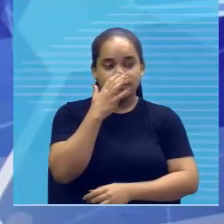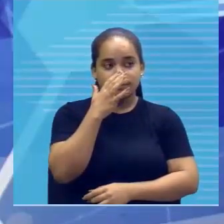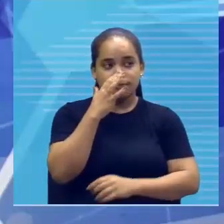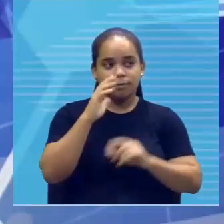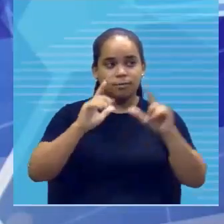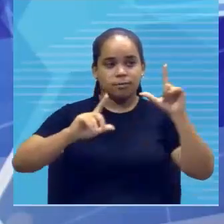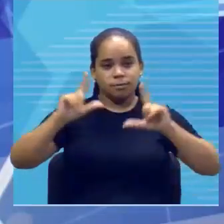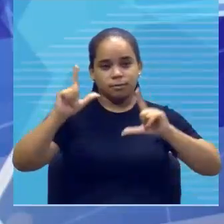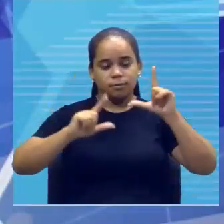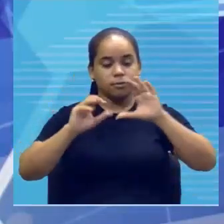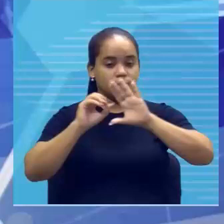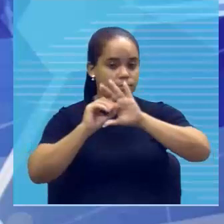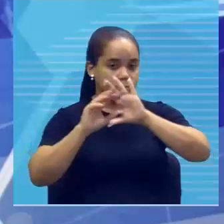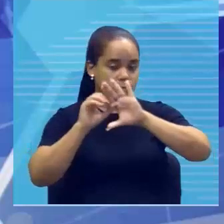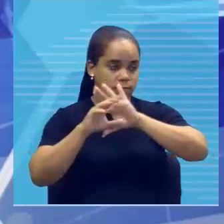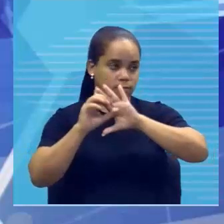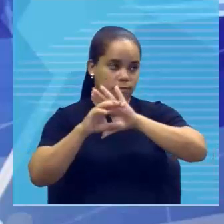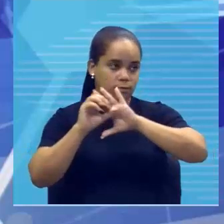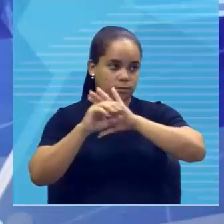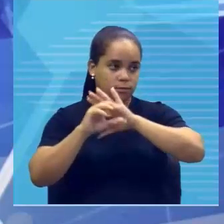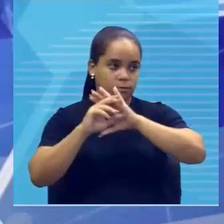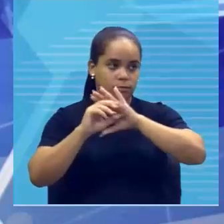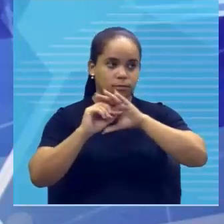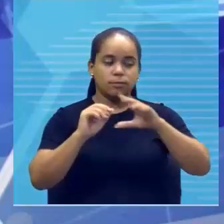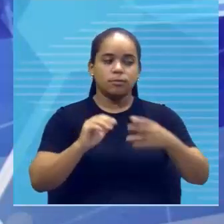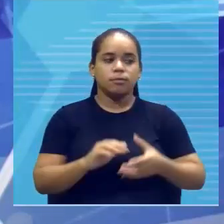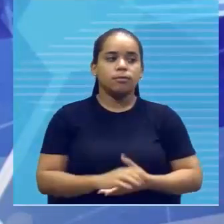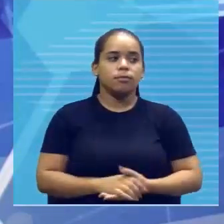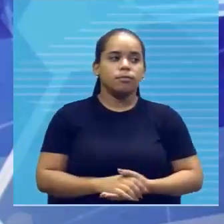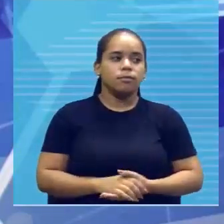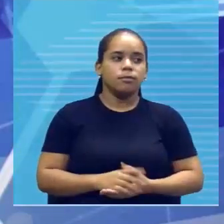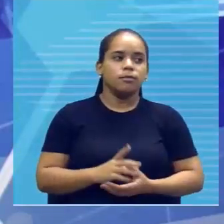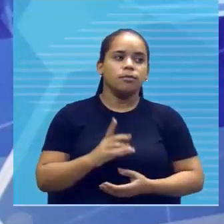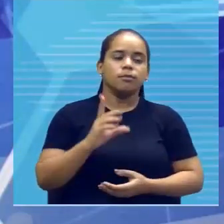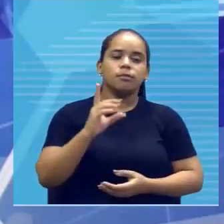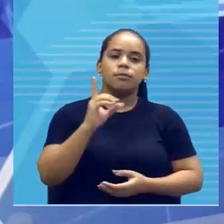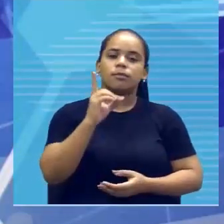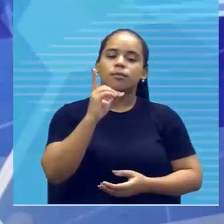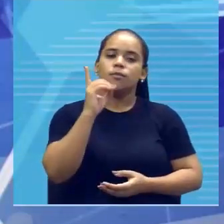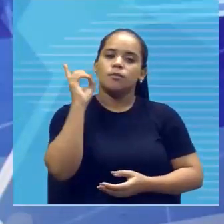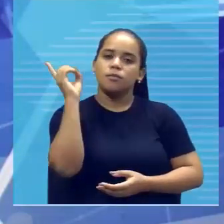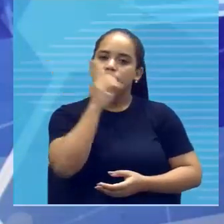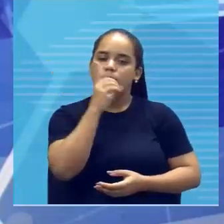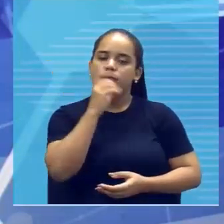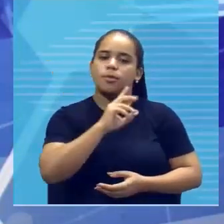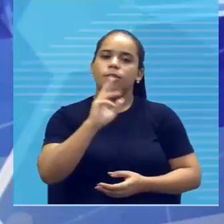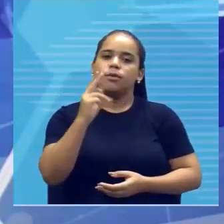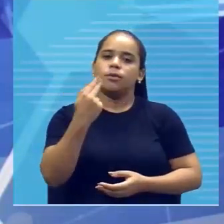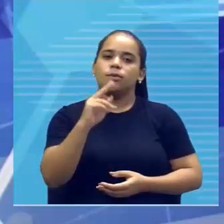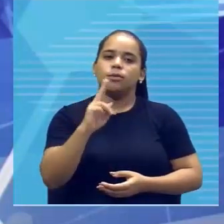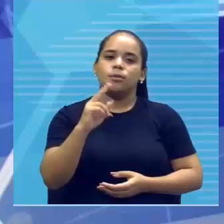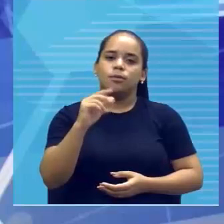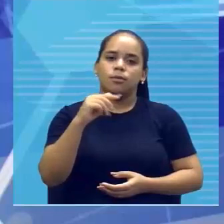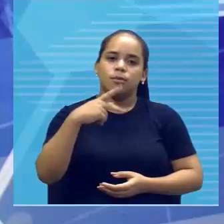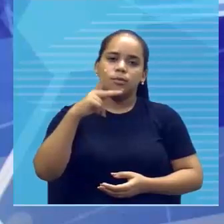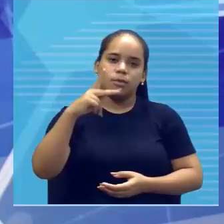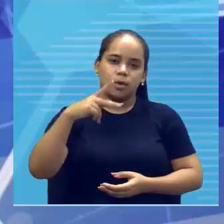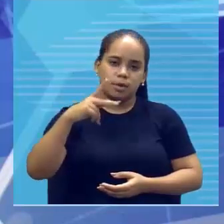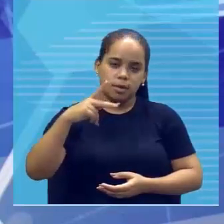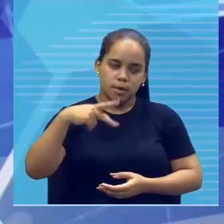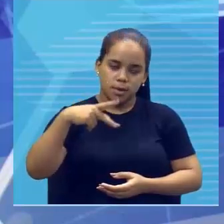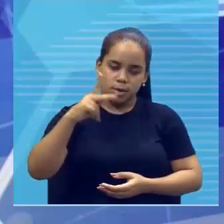programa da Globo chamado o domingão do Hulk que aparece umas